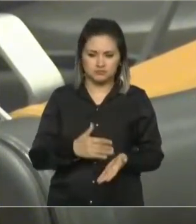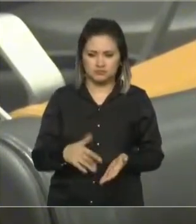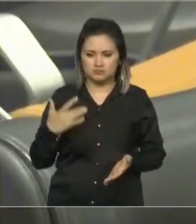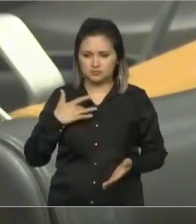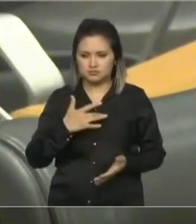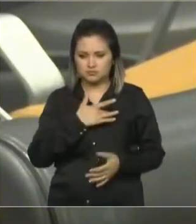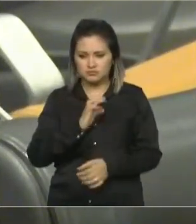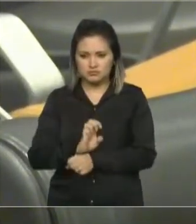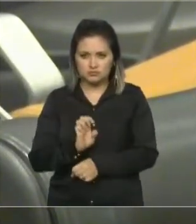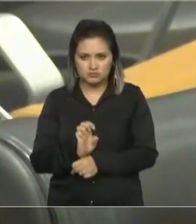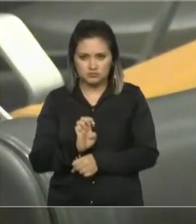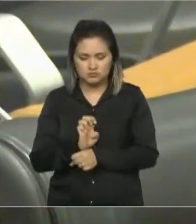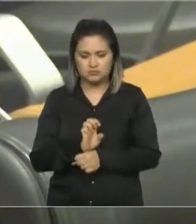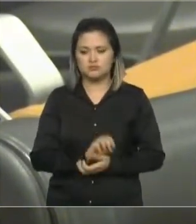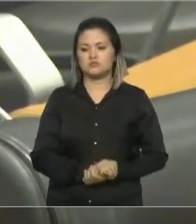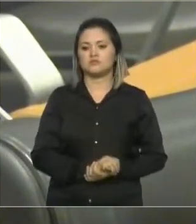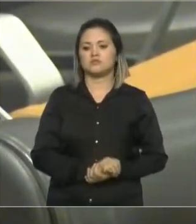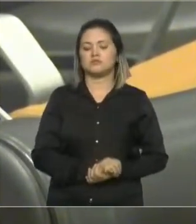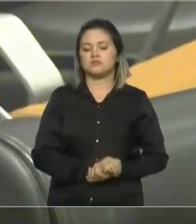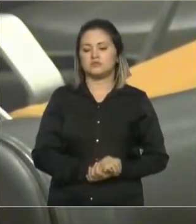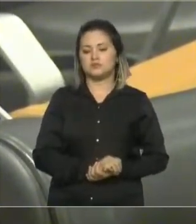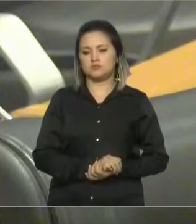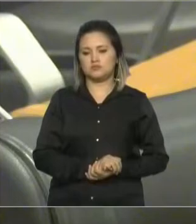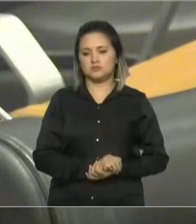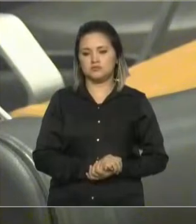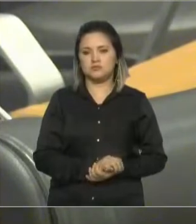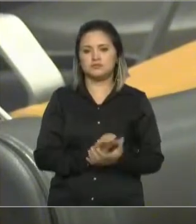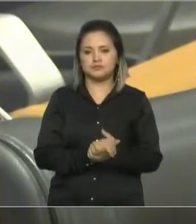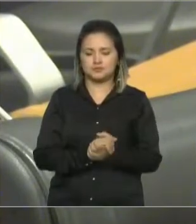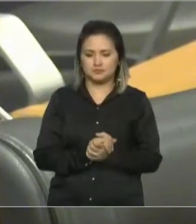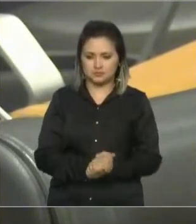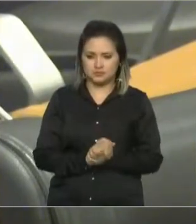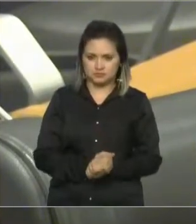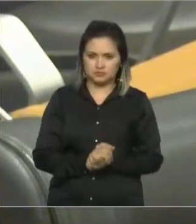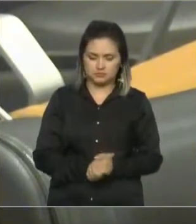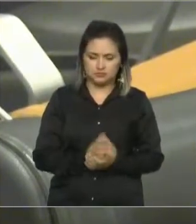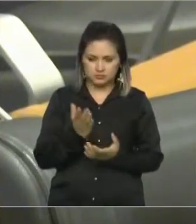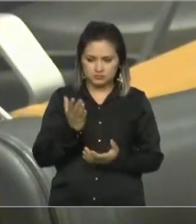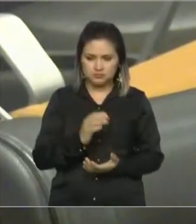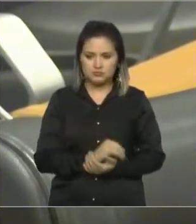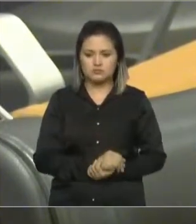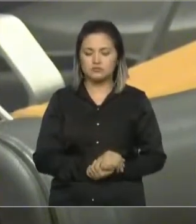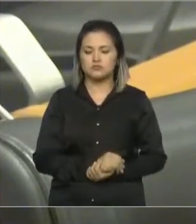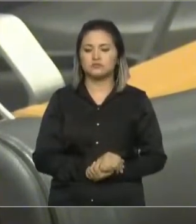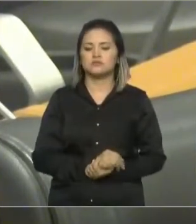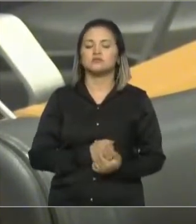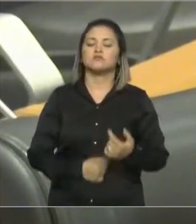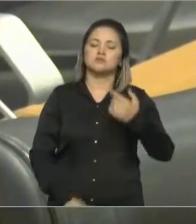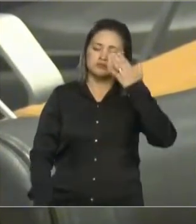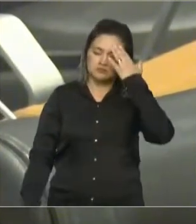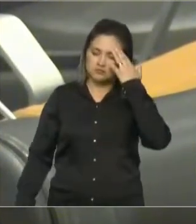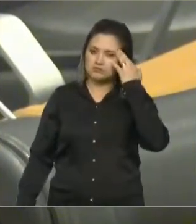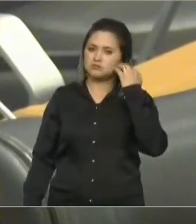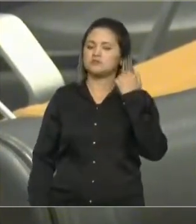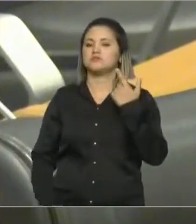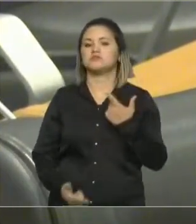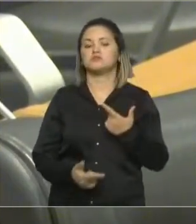deixar aqui de marcar e parabenizar o senhor. Sei das dificuldades